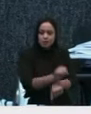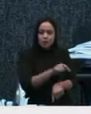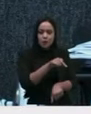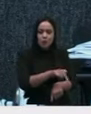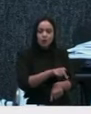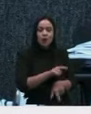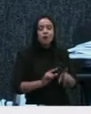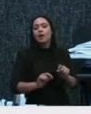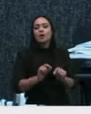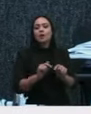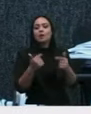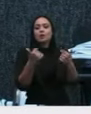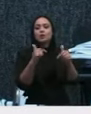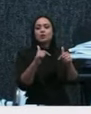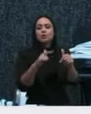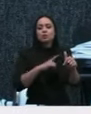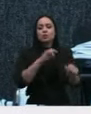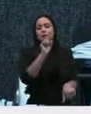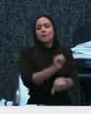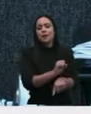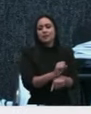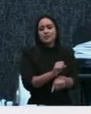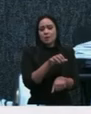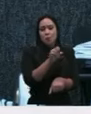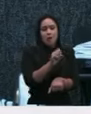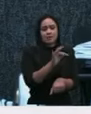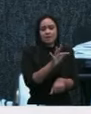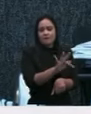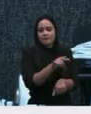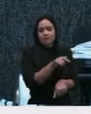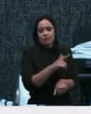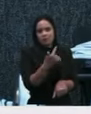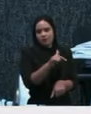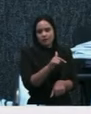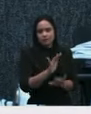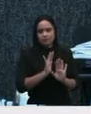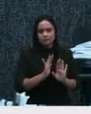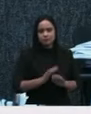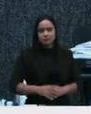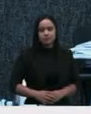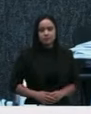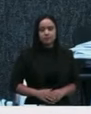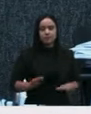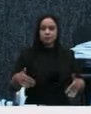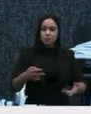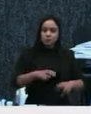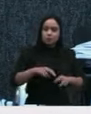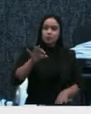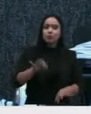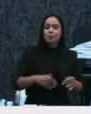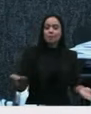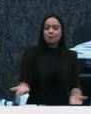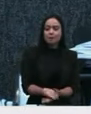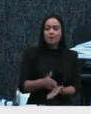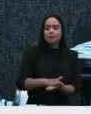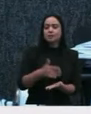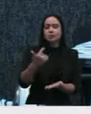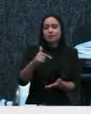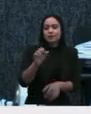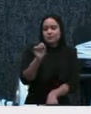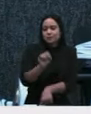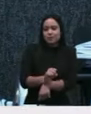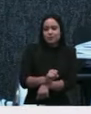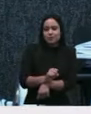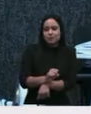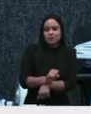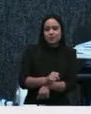suspeição não estava suspensa pelo Supremo Tribunal Federal portanto julgou um processo que não estava